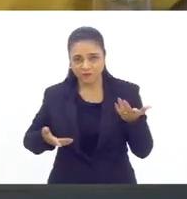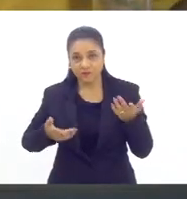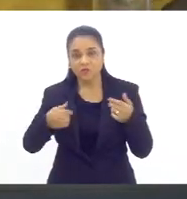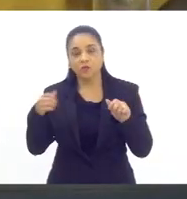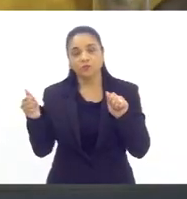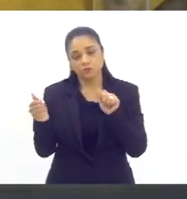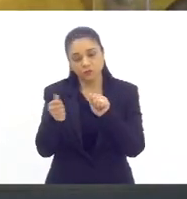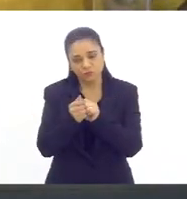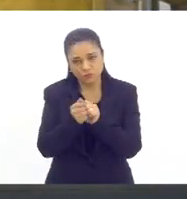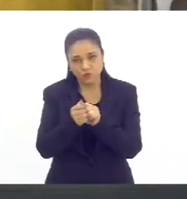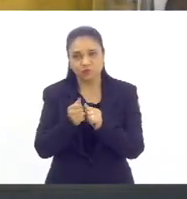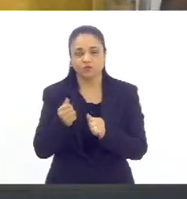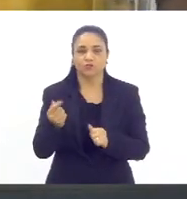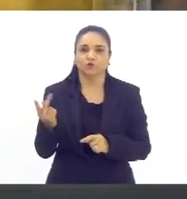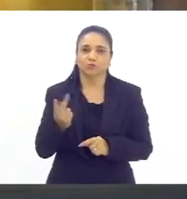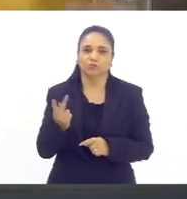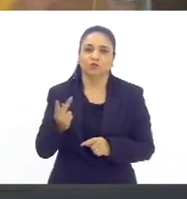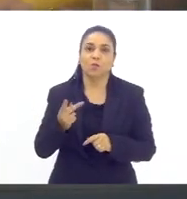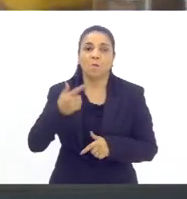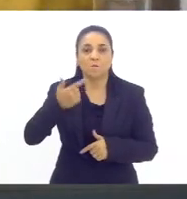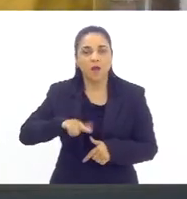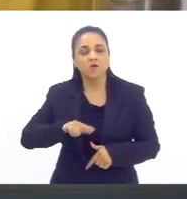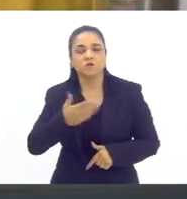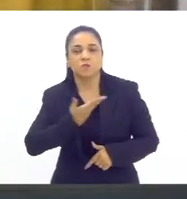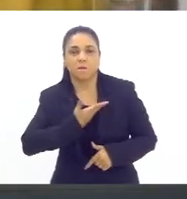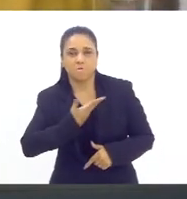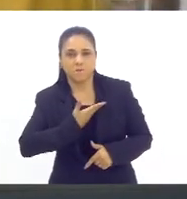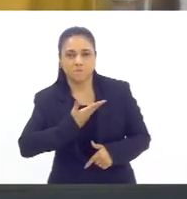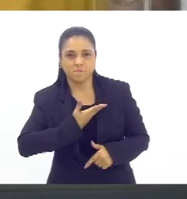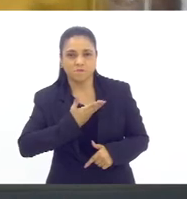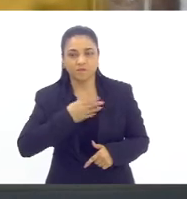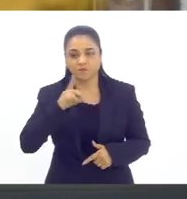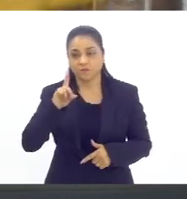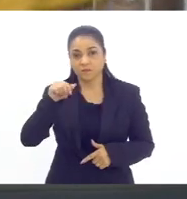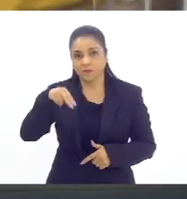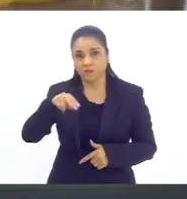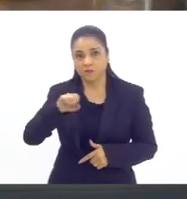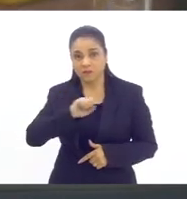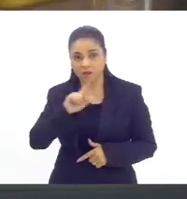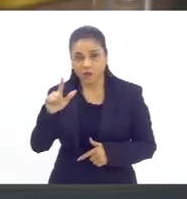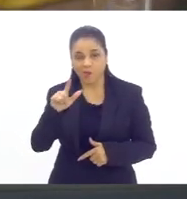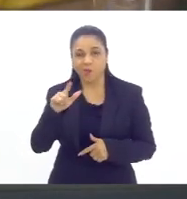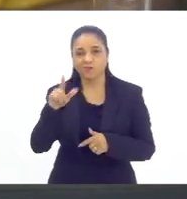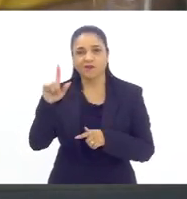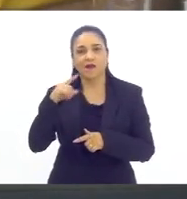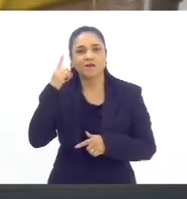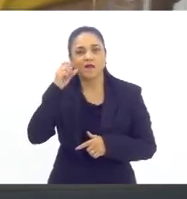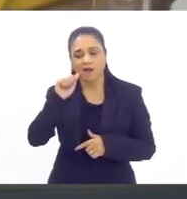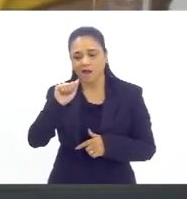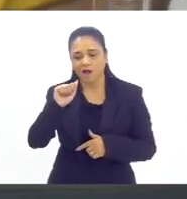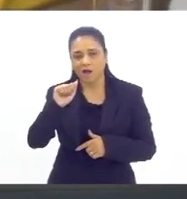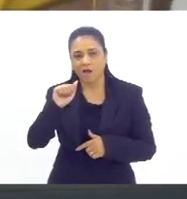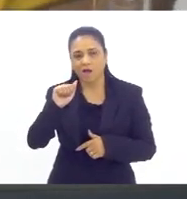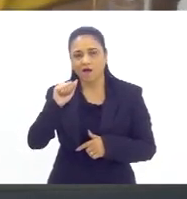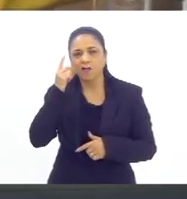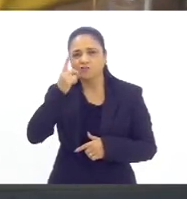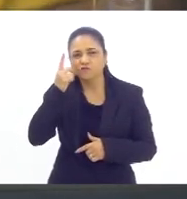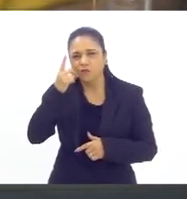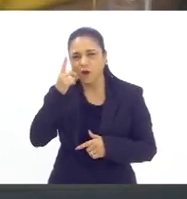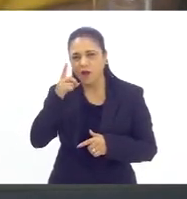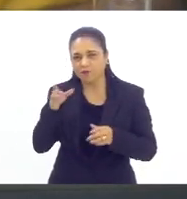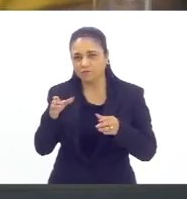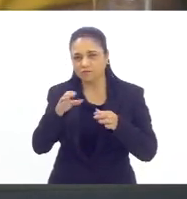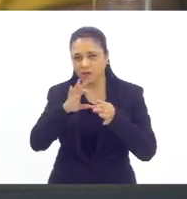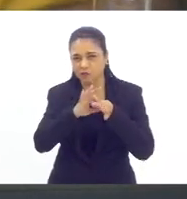que é um é também de São Gonçalo em Niterói é da OAB de Niterói e atuamos